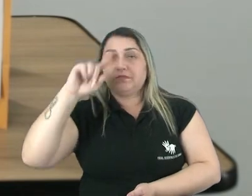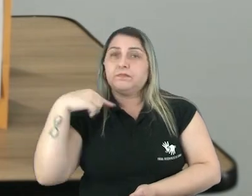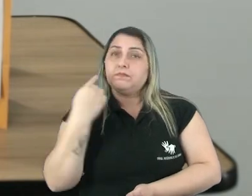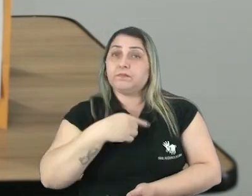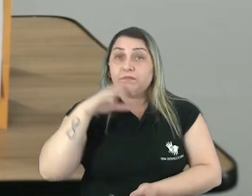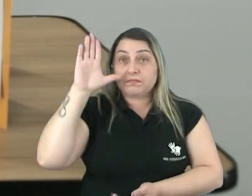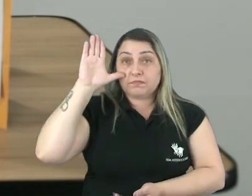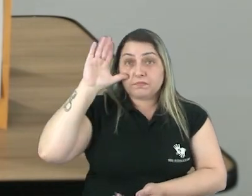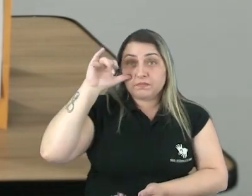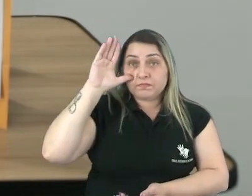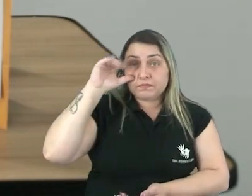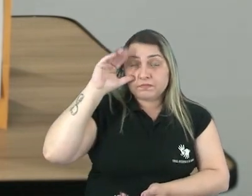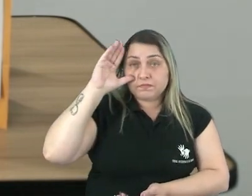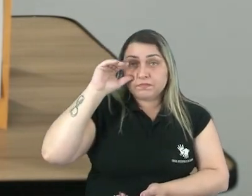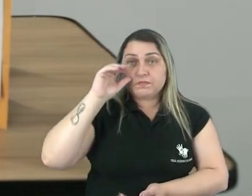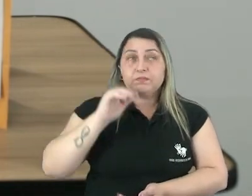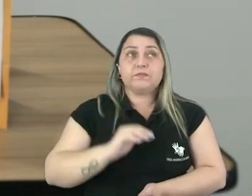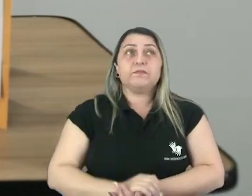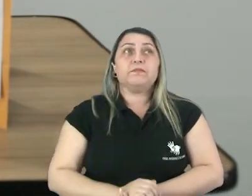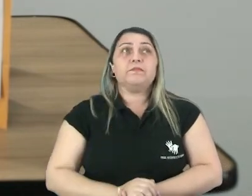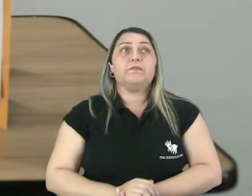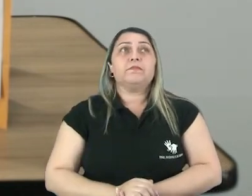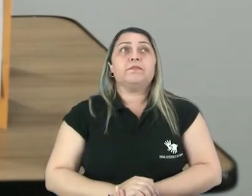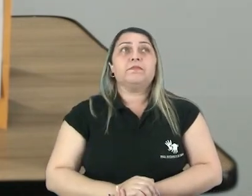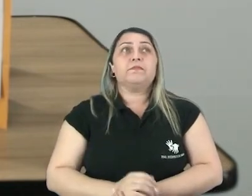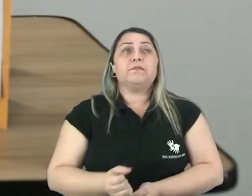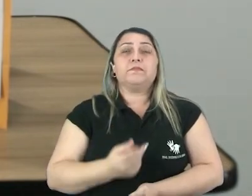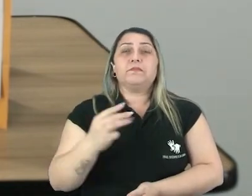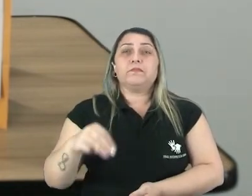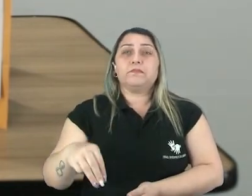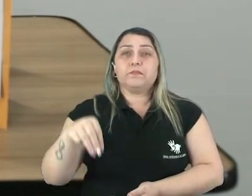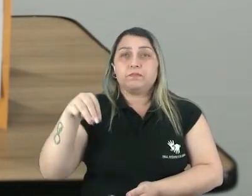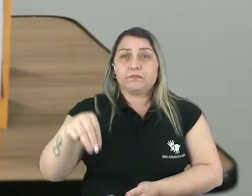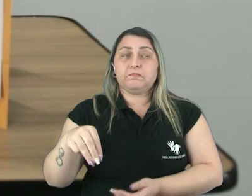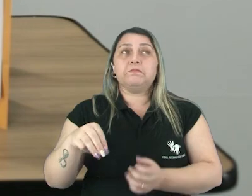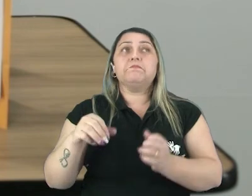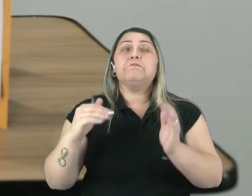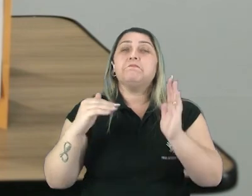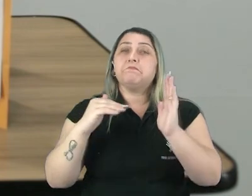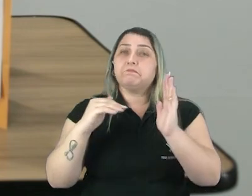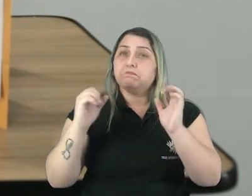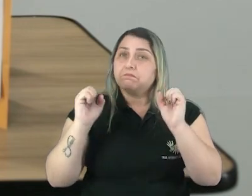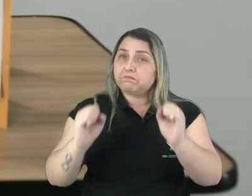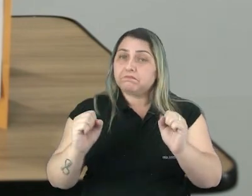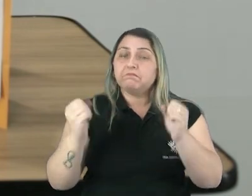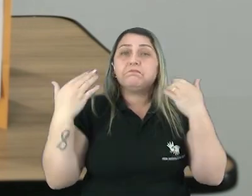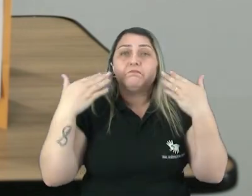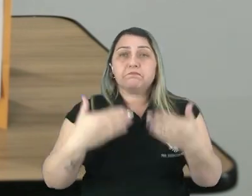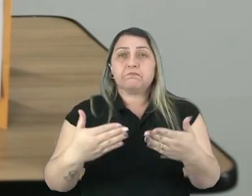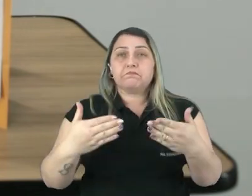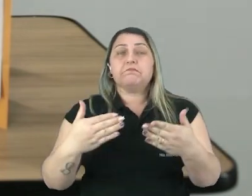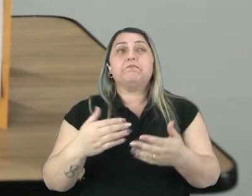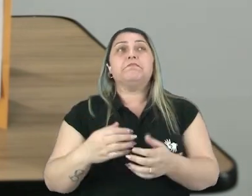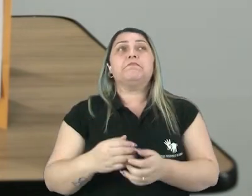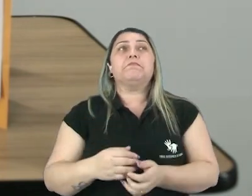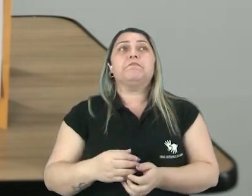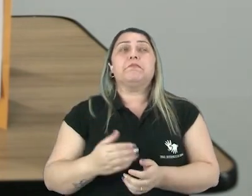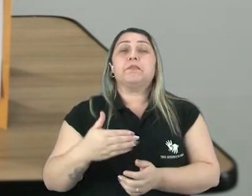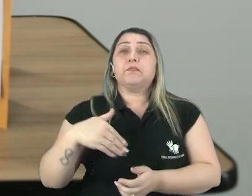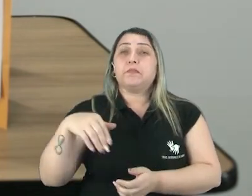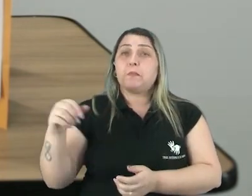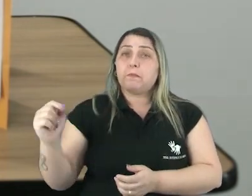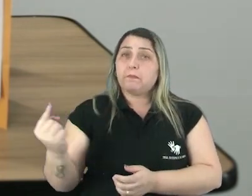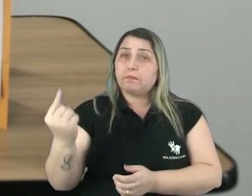nossa curiosidade? Quantos metros a girafa pode atingir? Lembram também que a girafa é